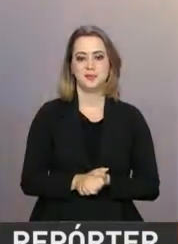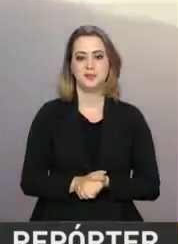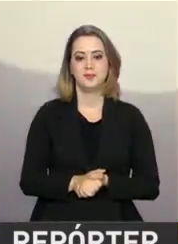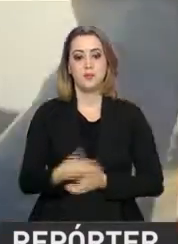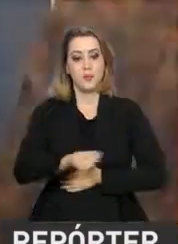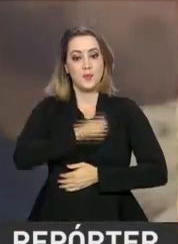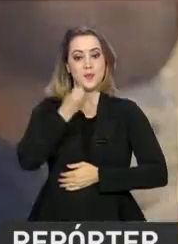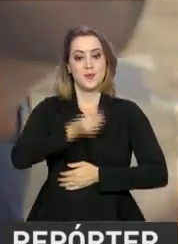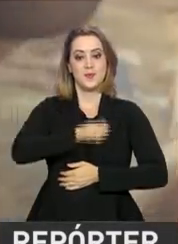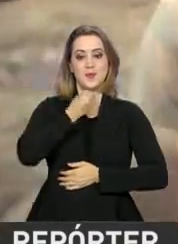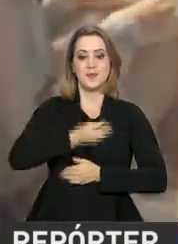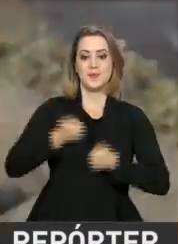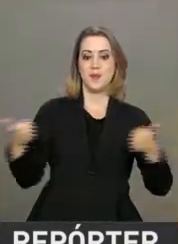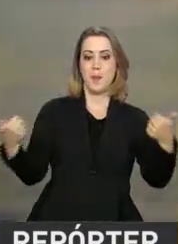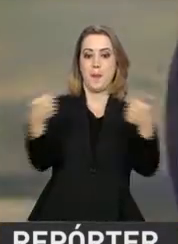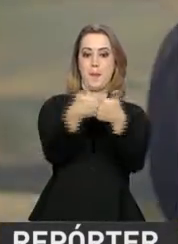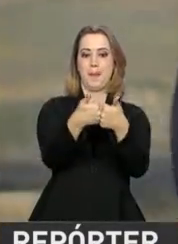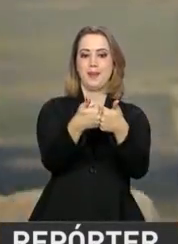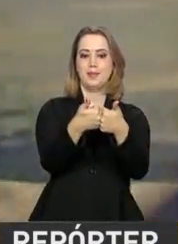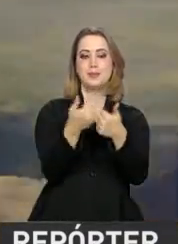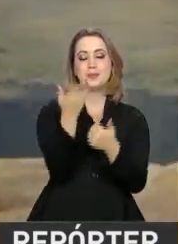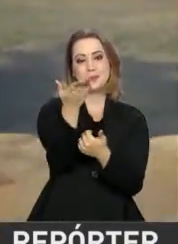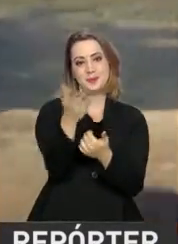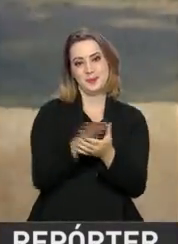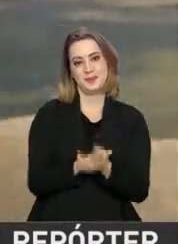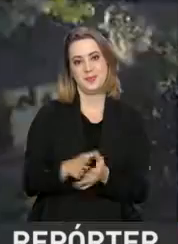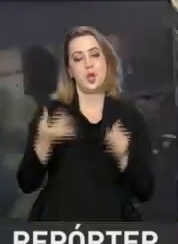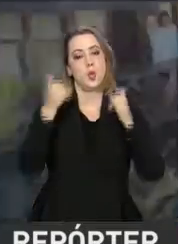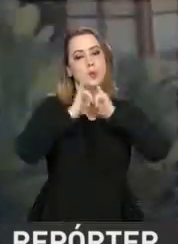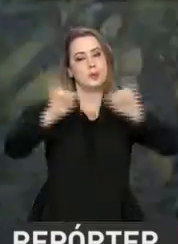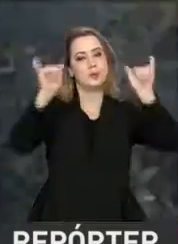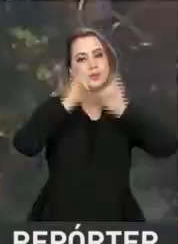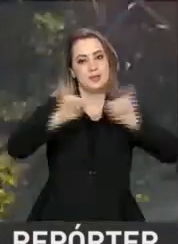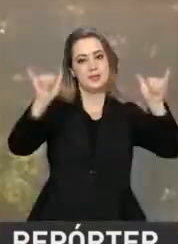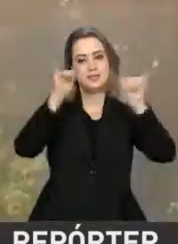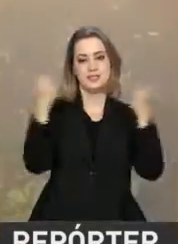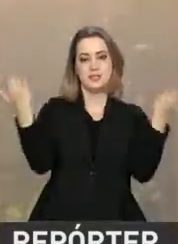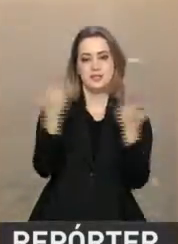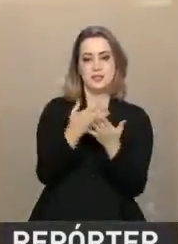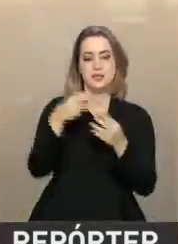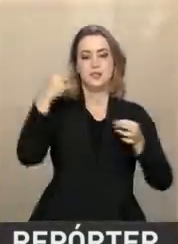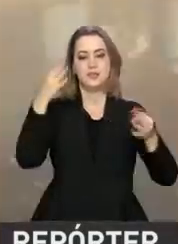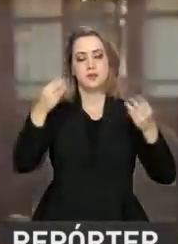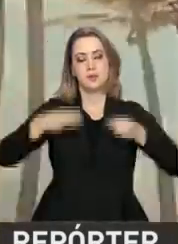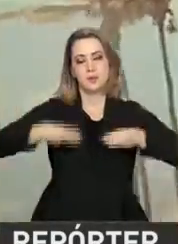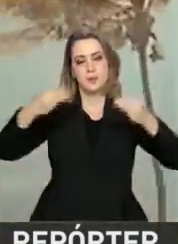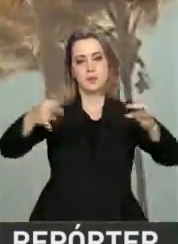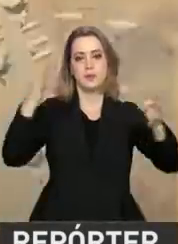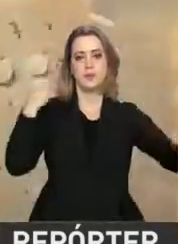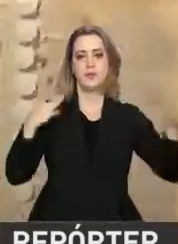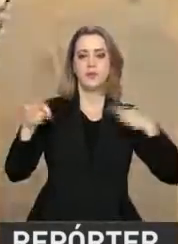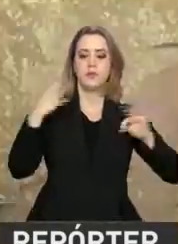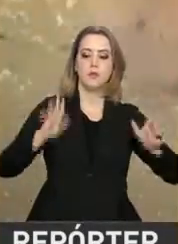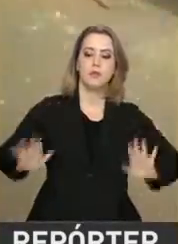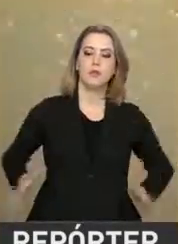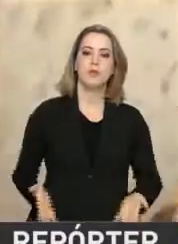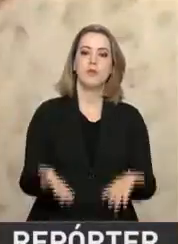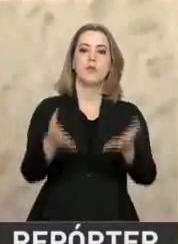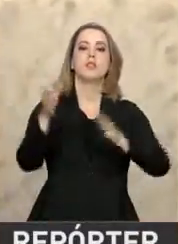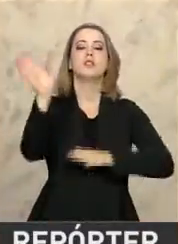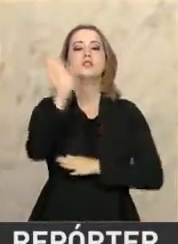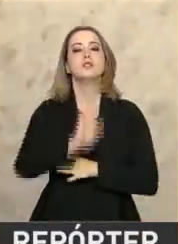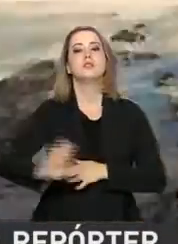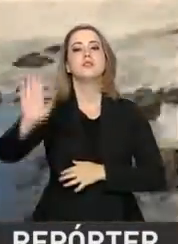riva de perto é o tema da nova campanha de marketing do ministério do turismo que busca incentivar o turismo nacional